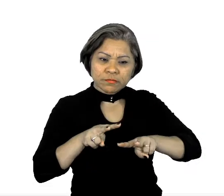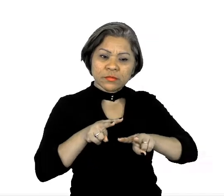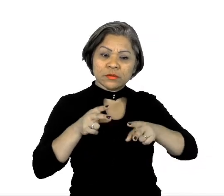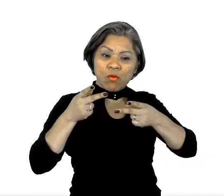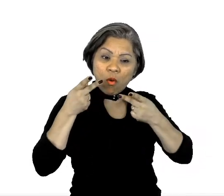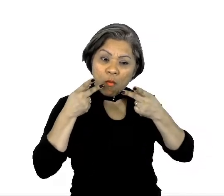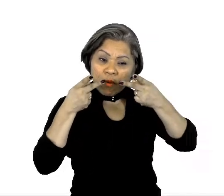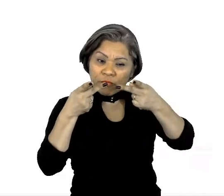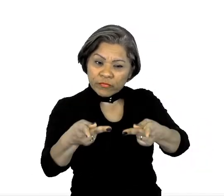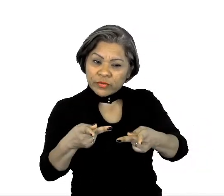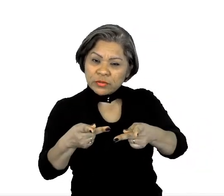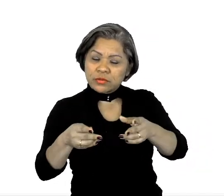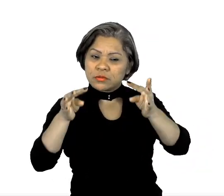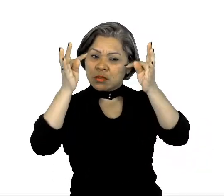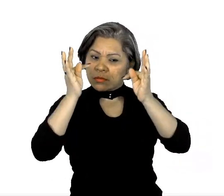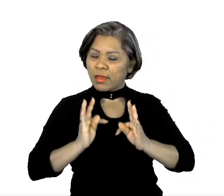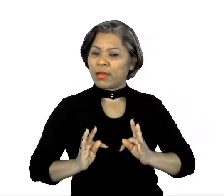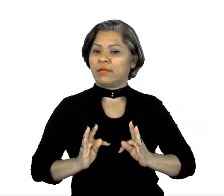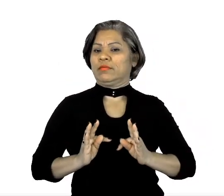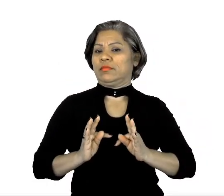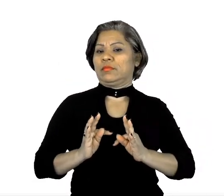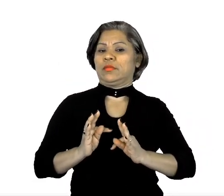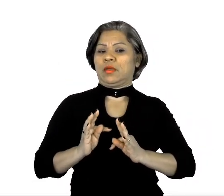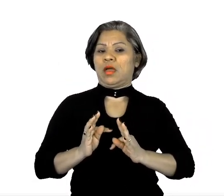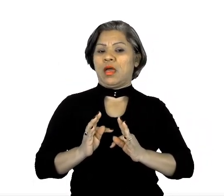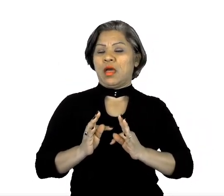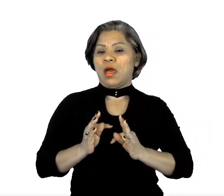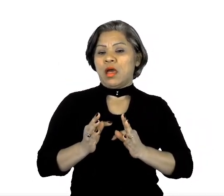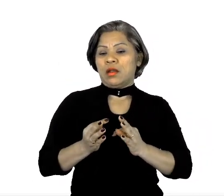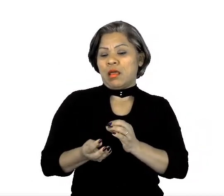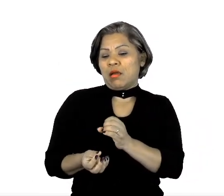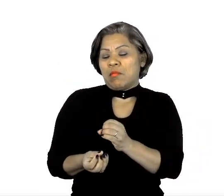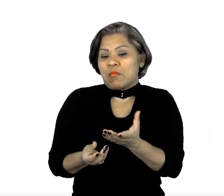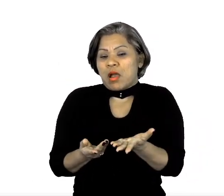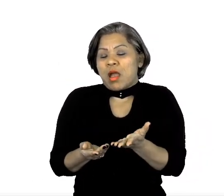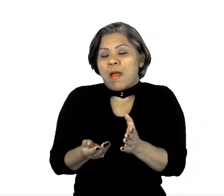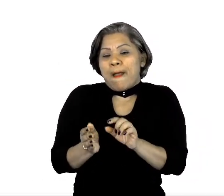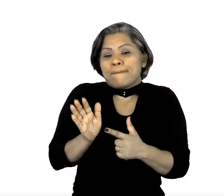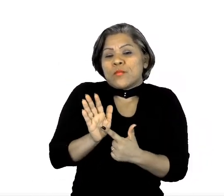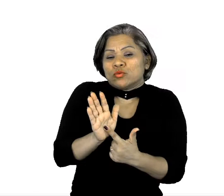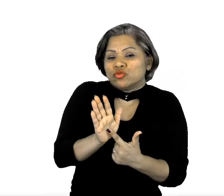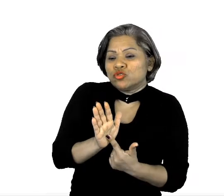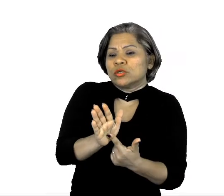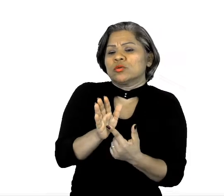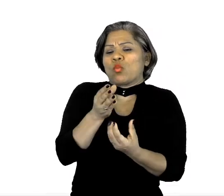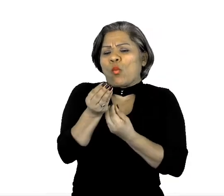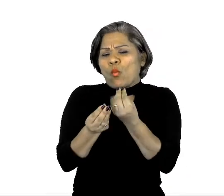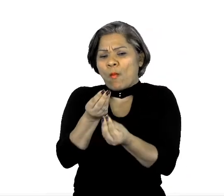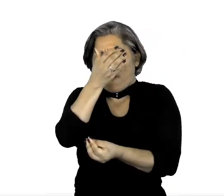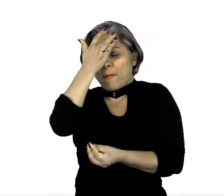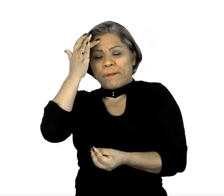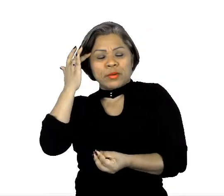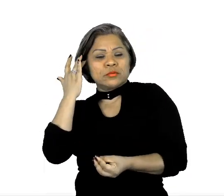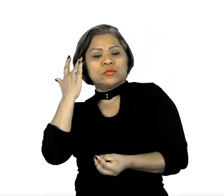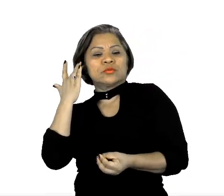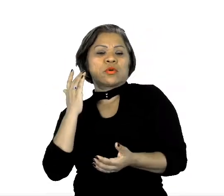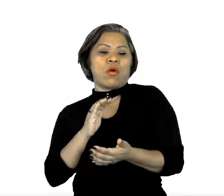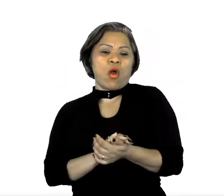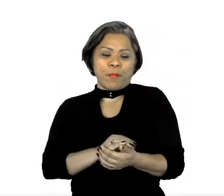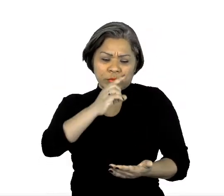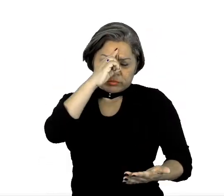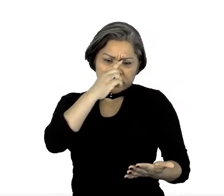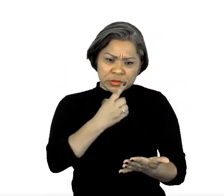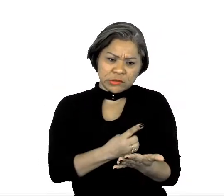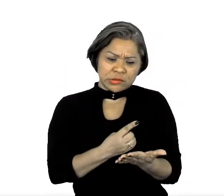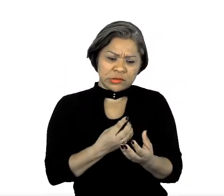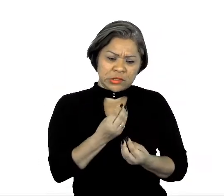técnica, gerando subsídios para que alguém tome uma determinada decisão com base naquilo que está descrito ou exposto